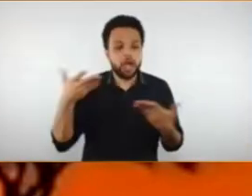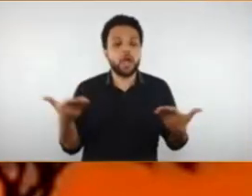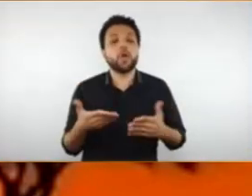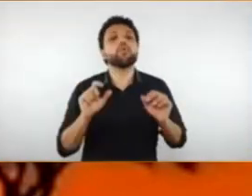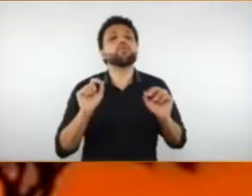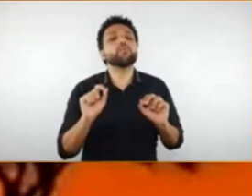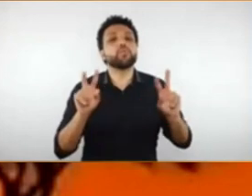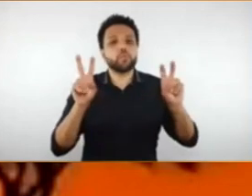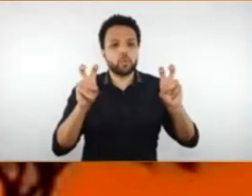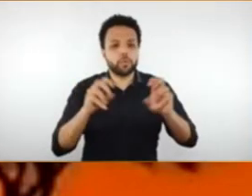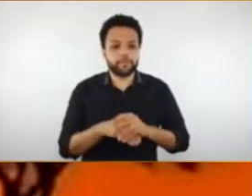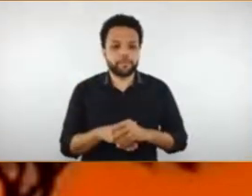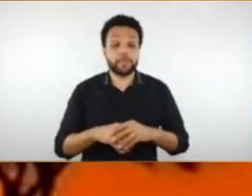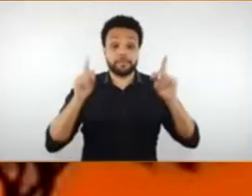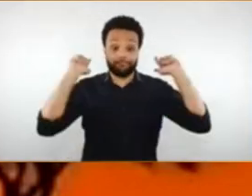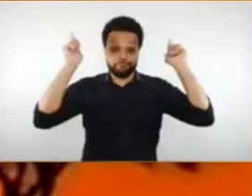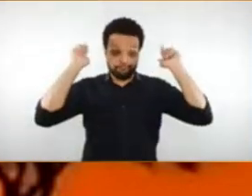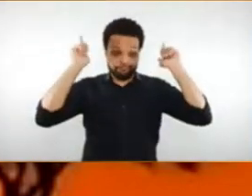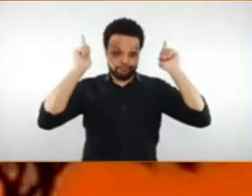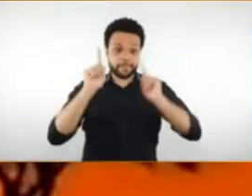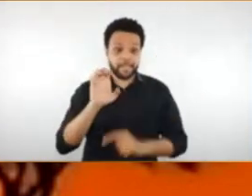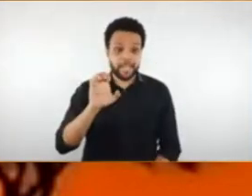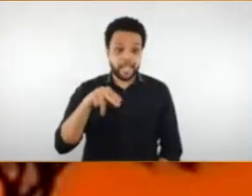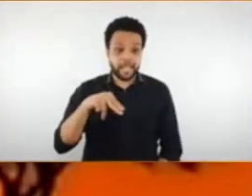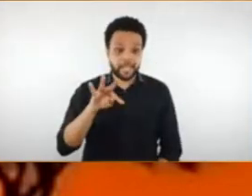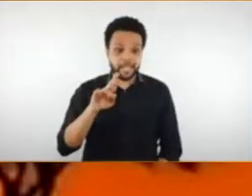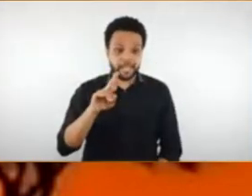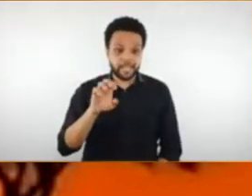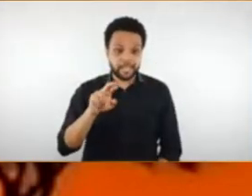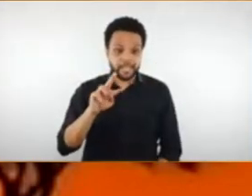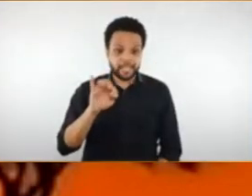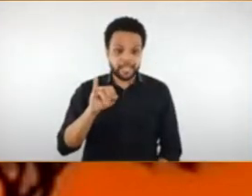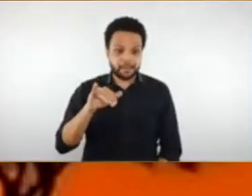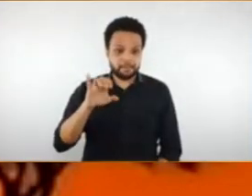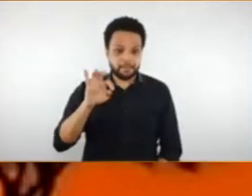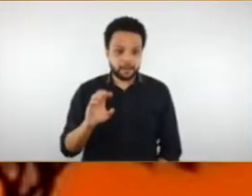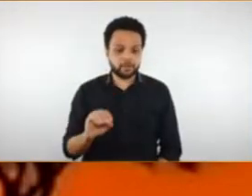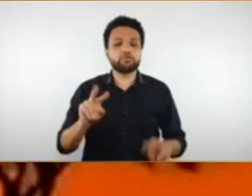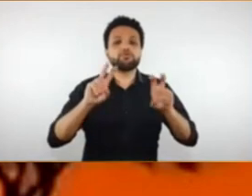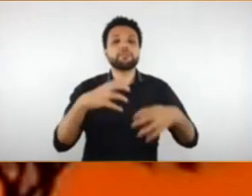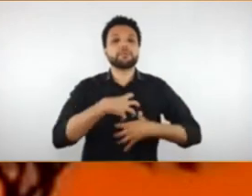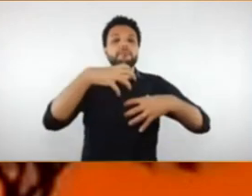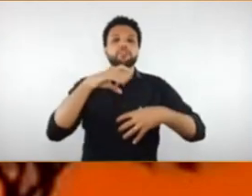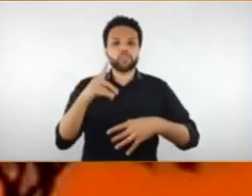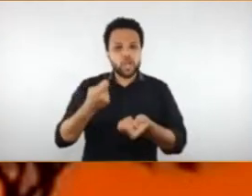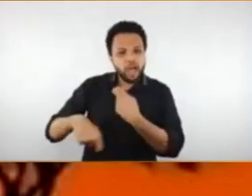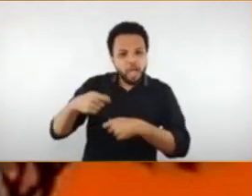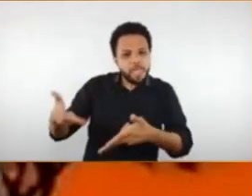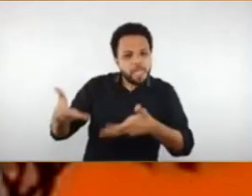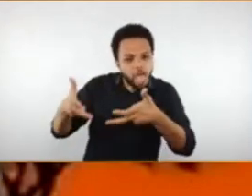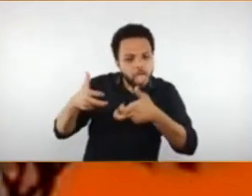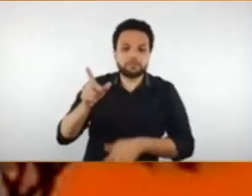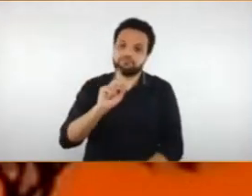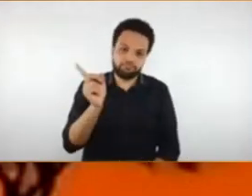questão do entretenimento com um impacto, e um impacto que vai além do impacto econômico, que pode ser